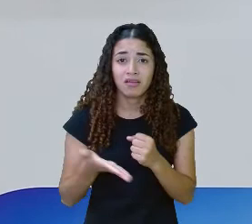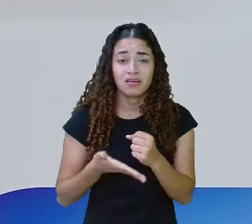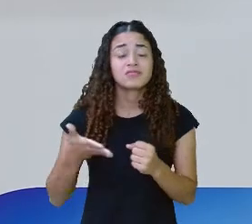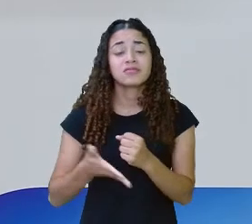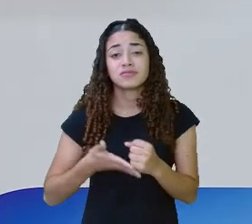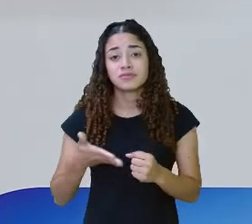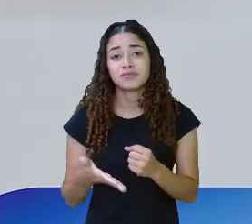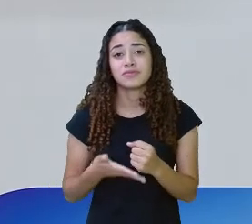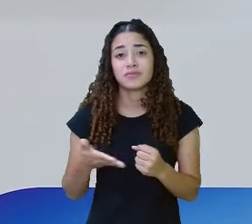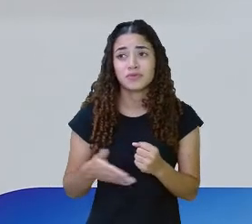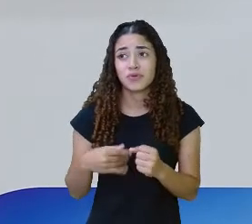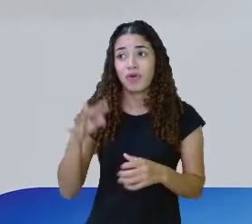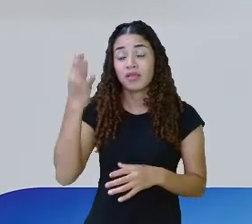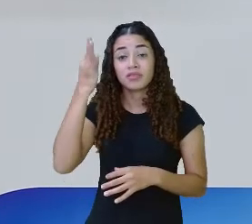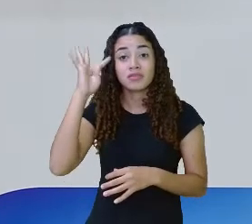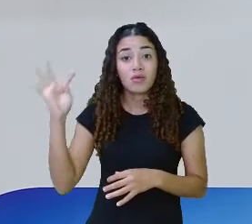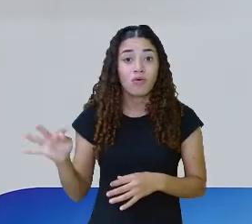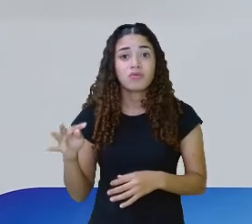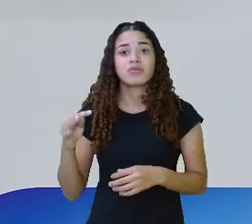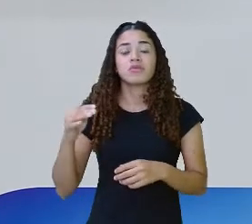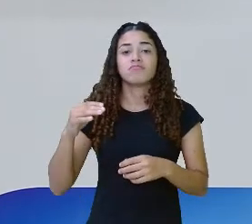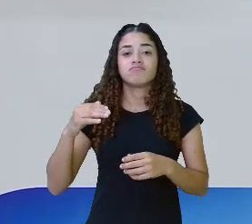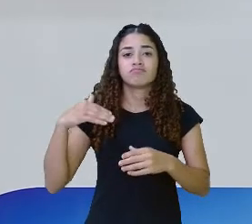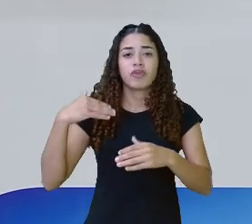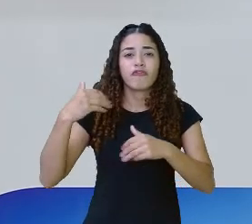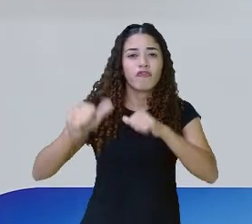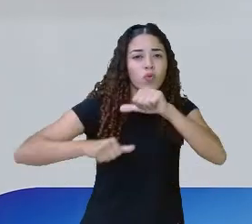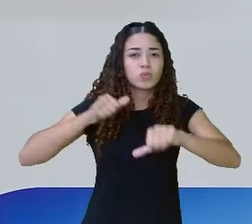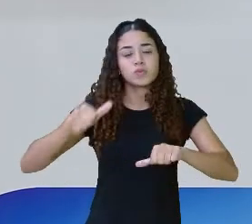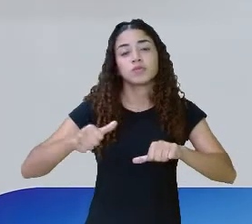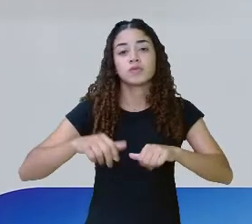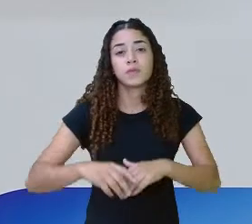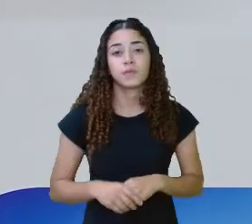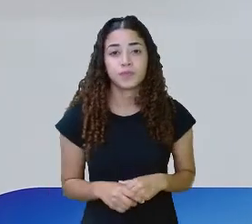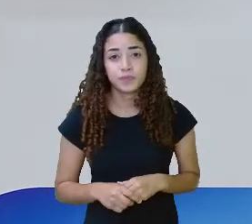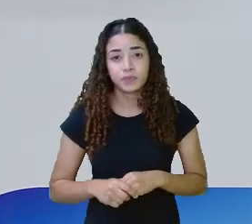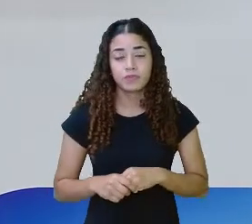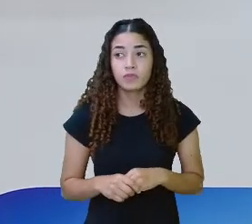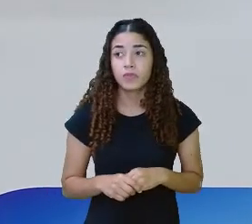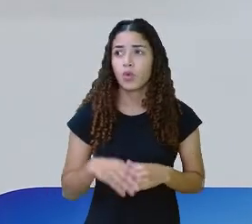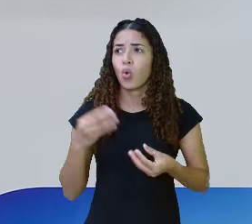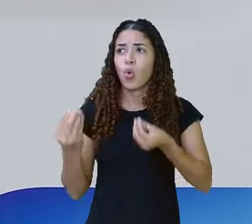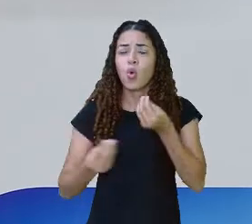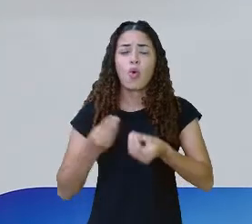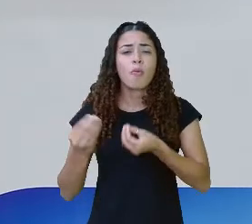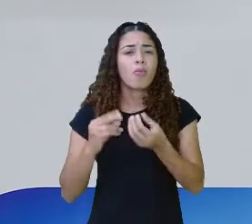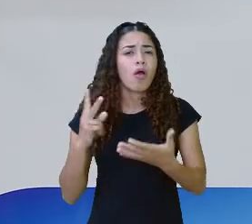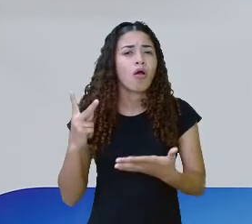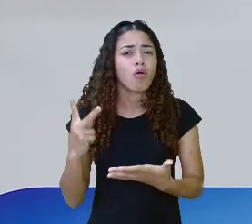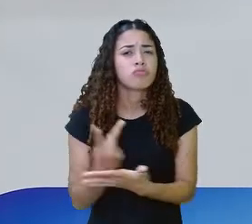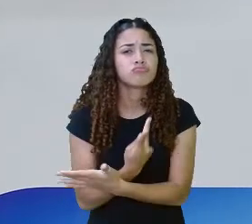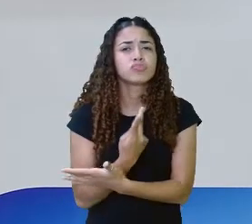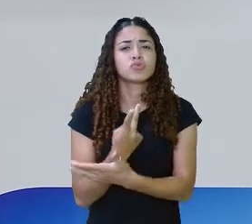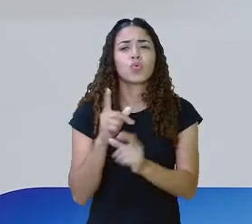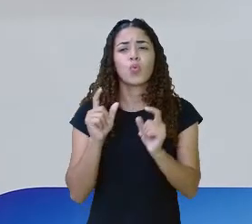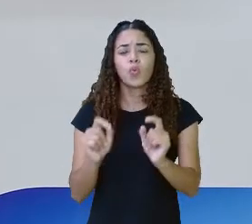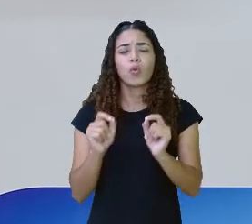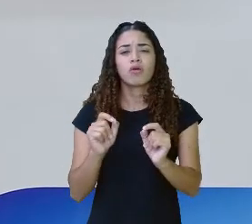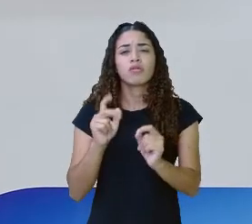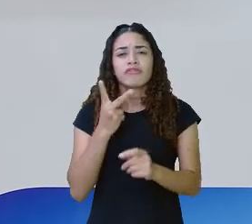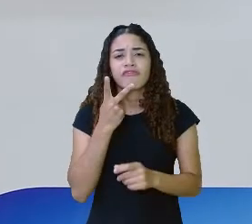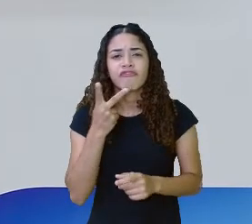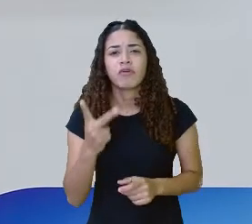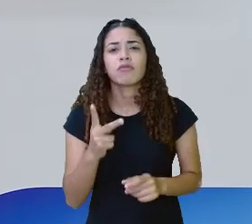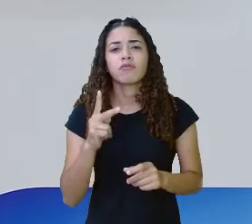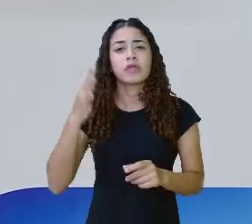né, nessa teoria da evolução de Darwin, que a gente vai mostrar aqui para vocês como foi que aconteceu e o que foi que ele disse, né, sobre